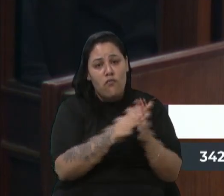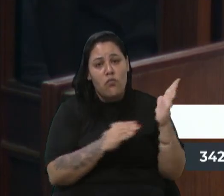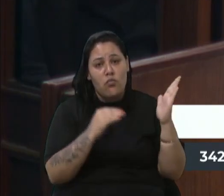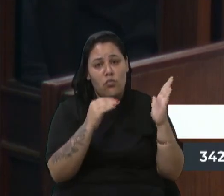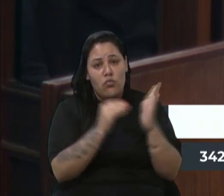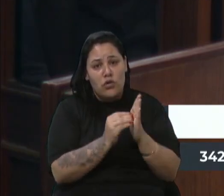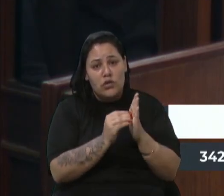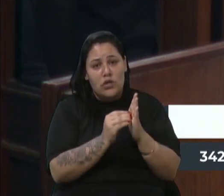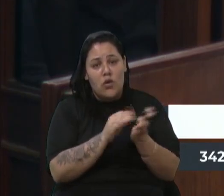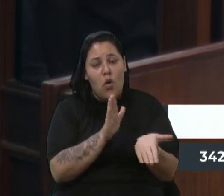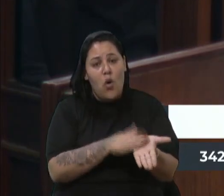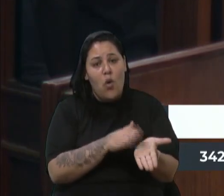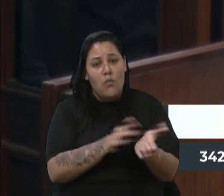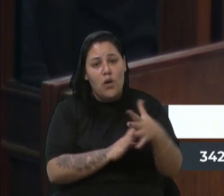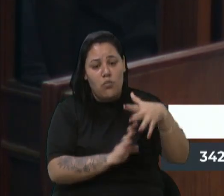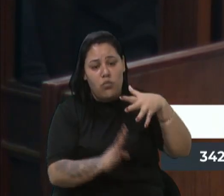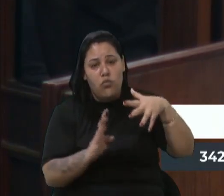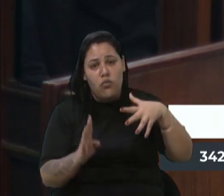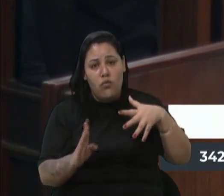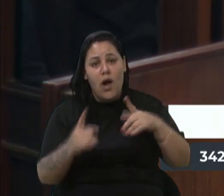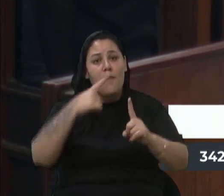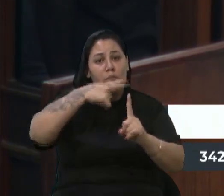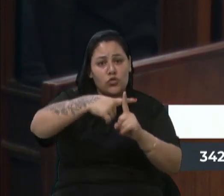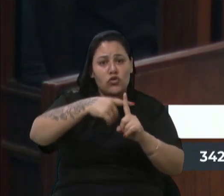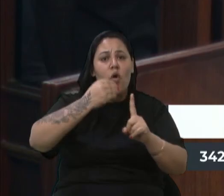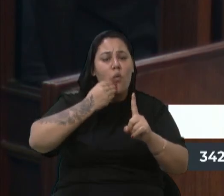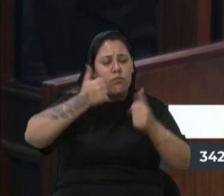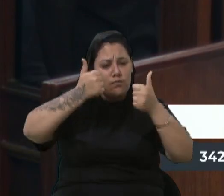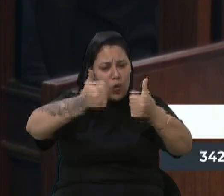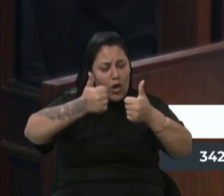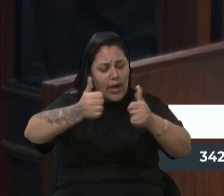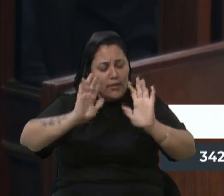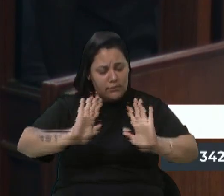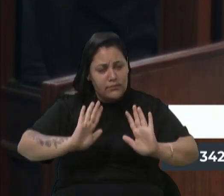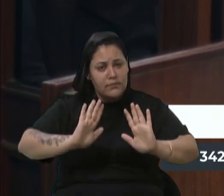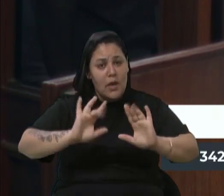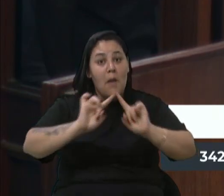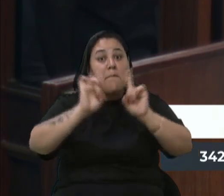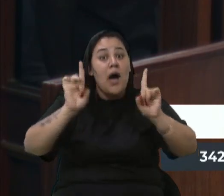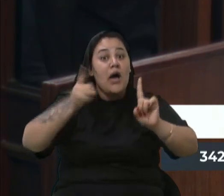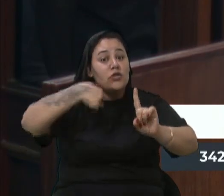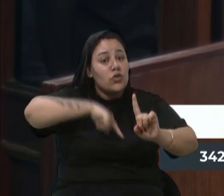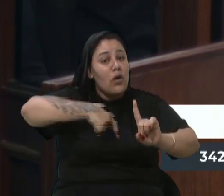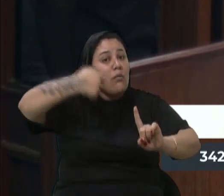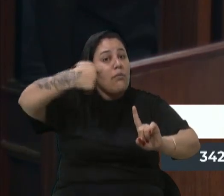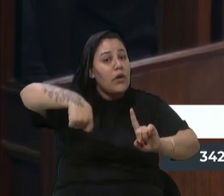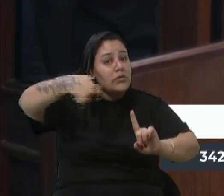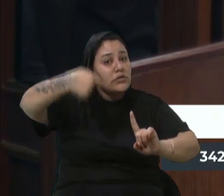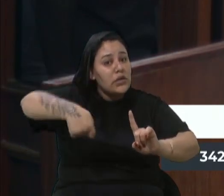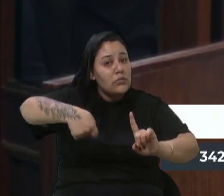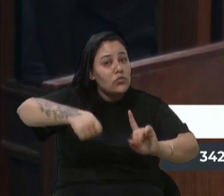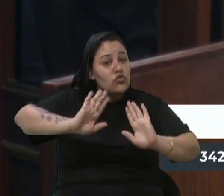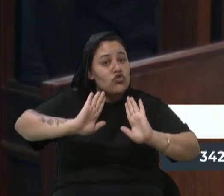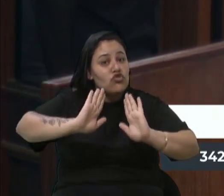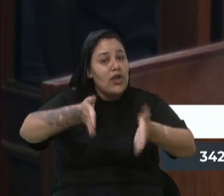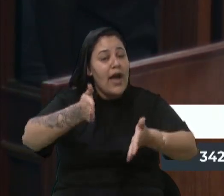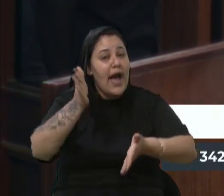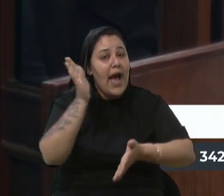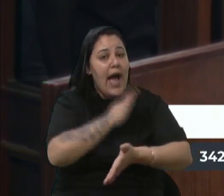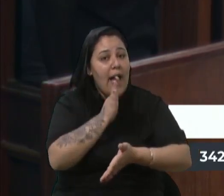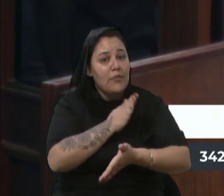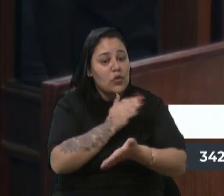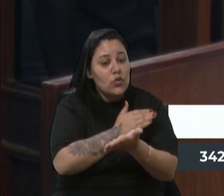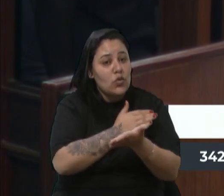de cobrança, ela é positiva, isso nós não temos dúvida que ela é positiva, mas nós precisamos, já de imediato, começar